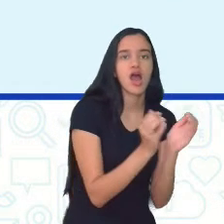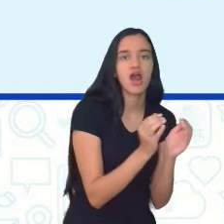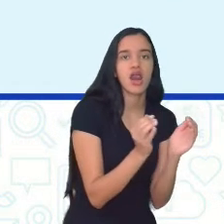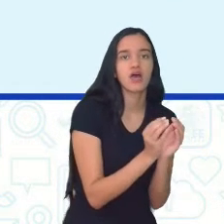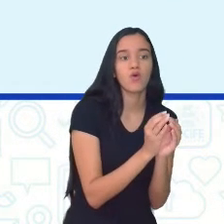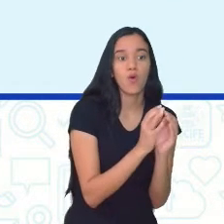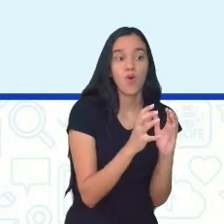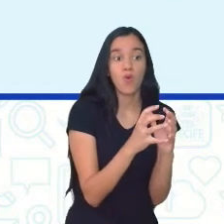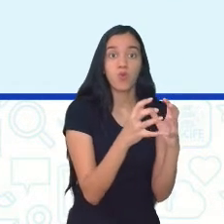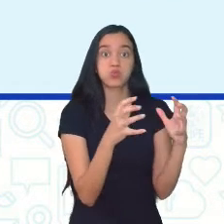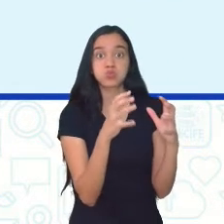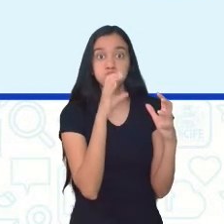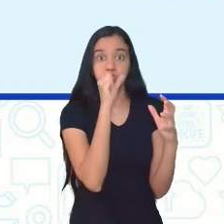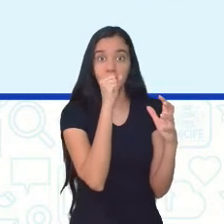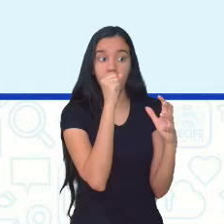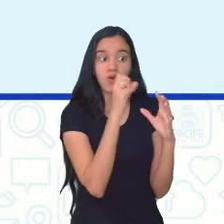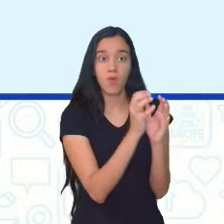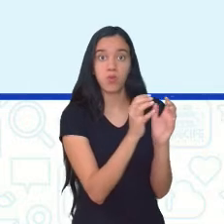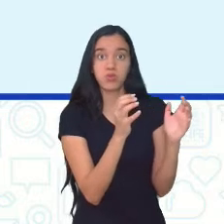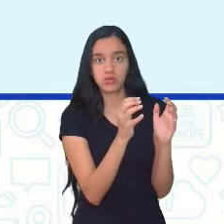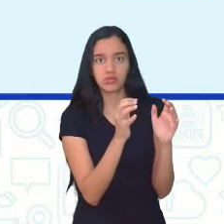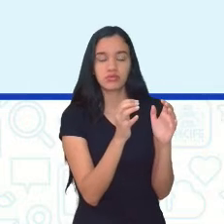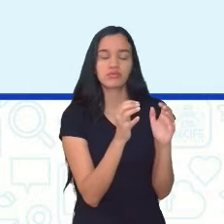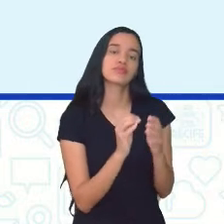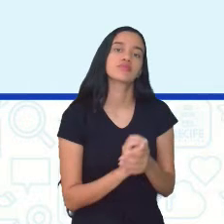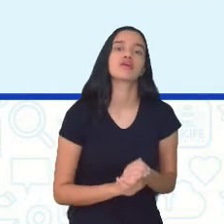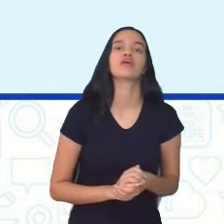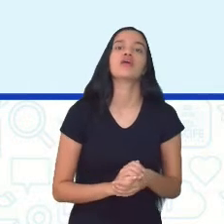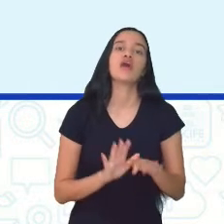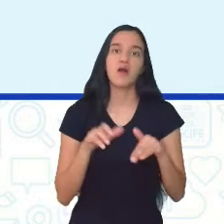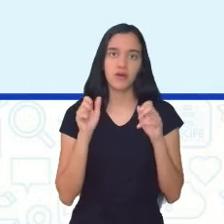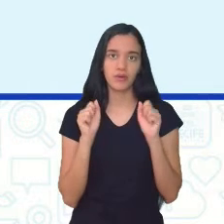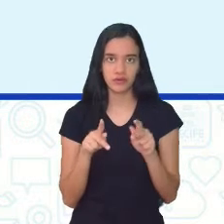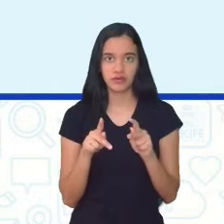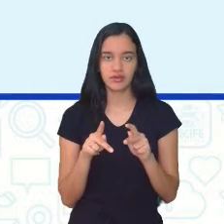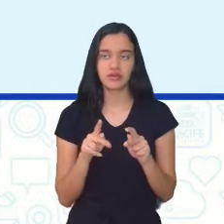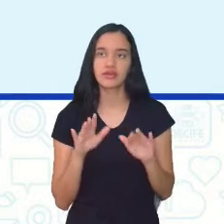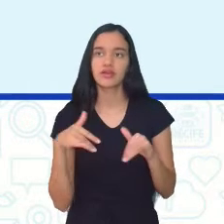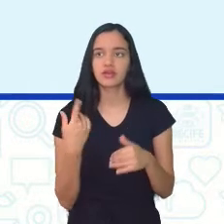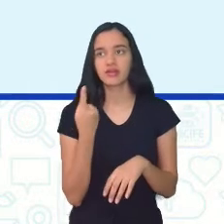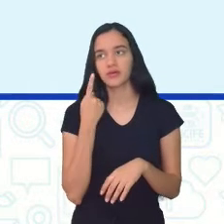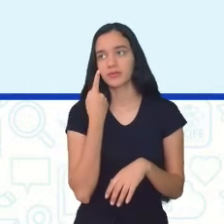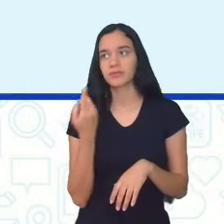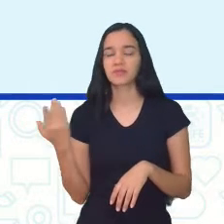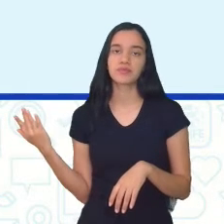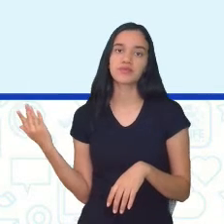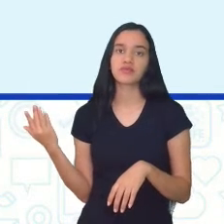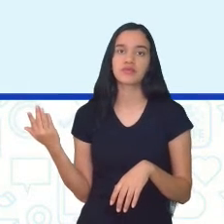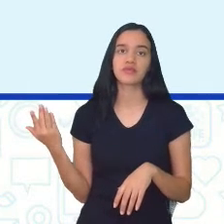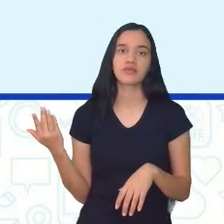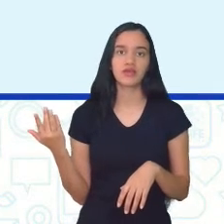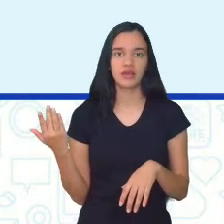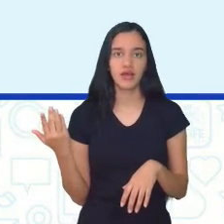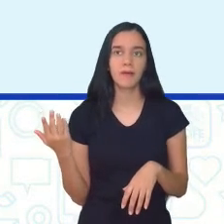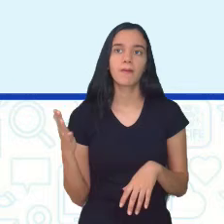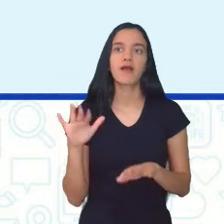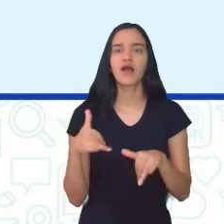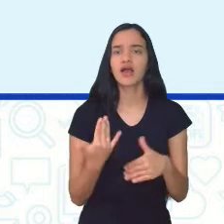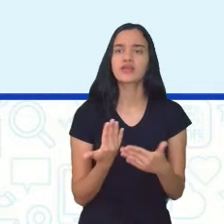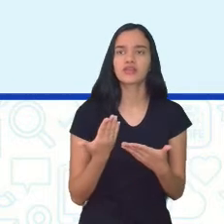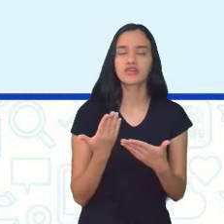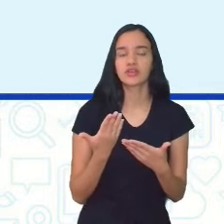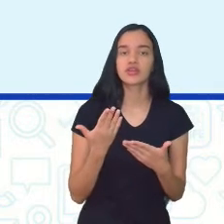e uma laranja pequenininha e você ia pagar a mesma coisa. Tá, gente? Então, veio da